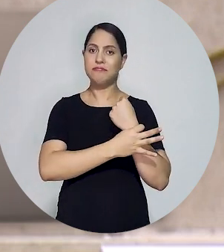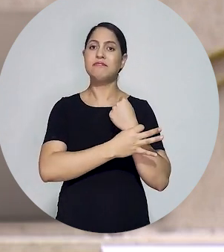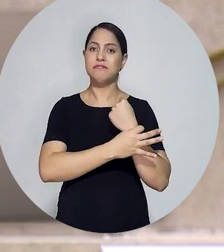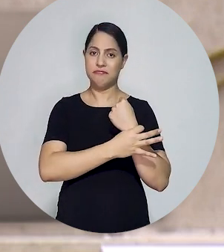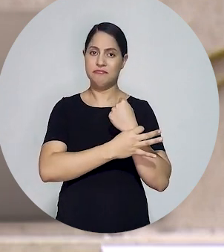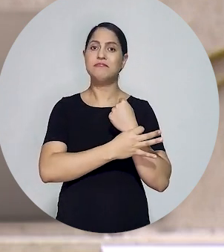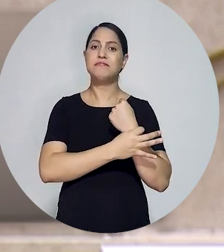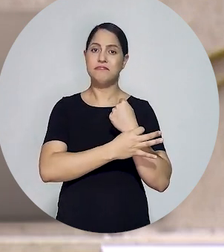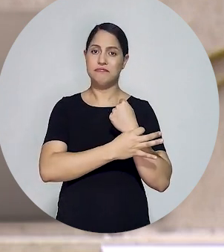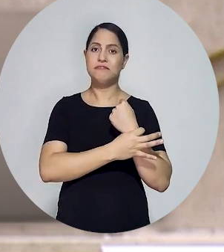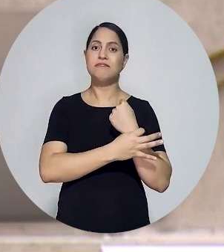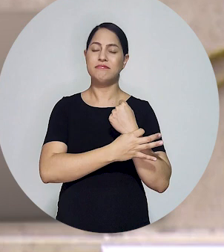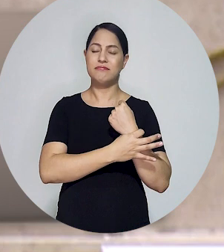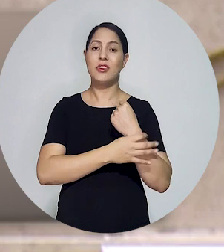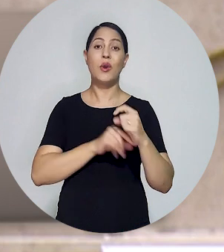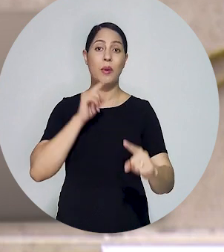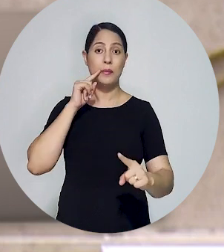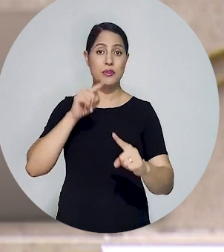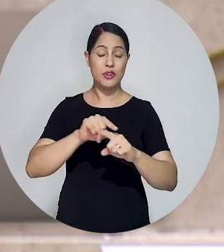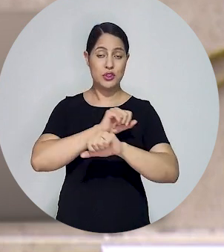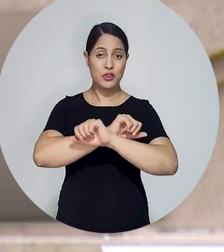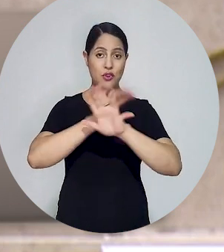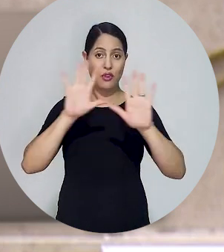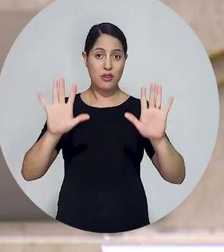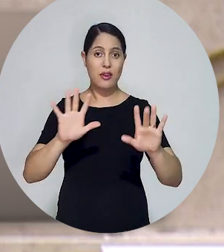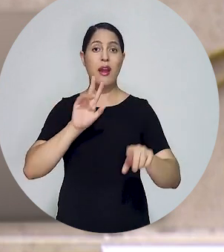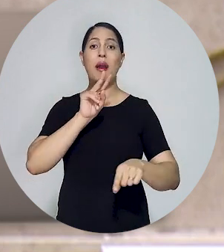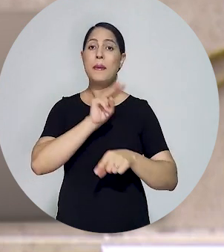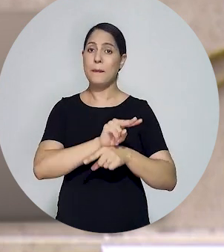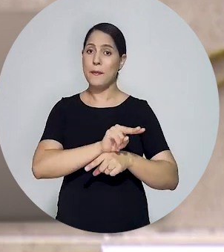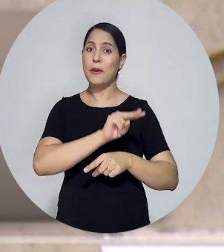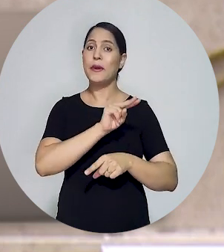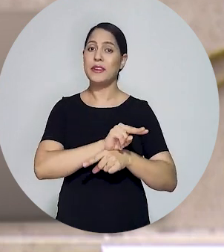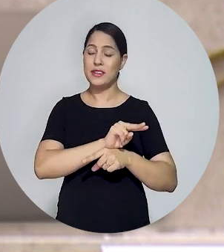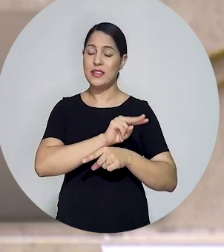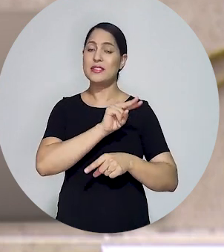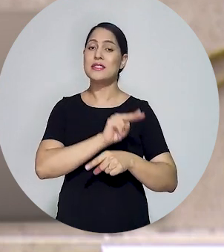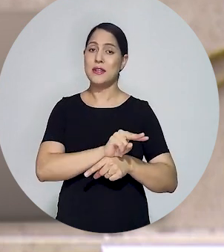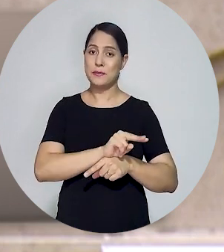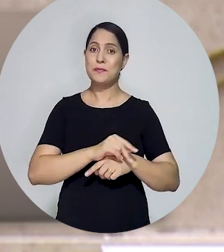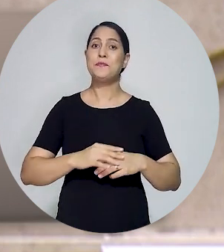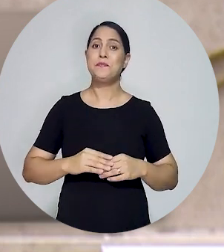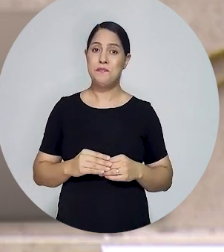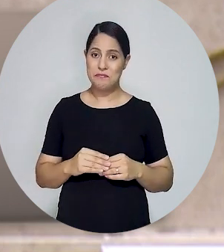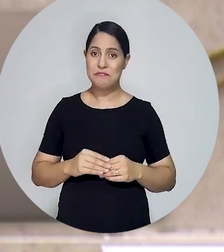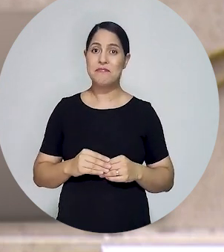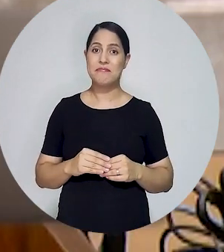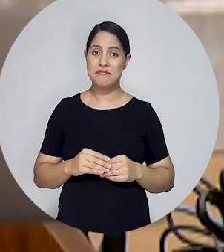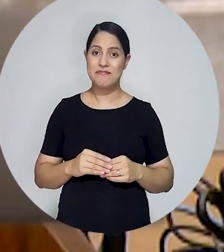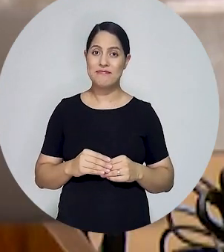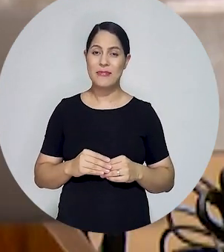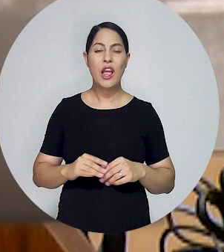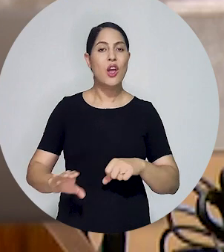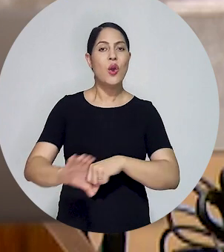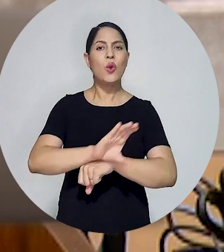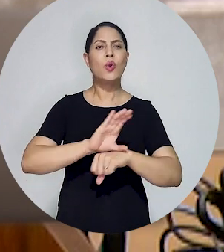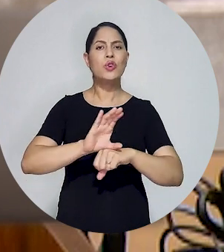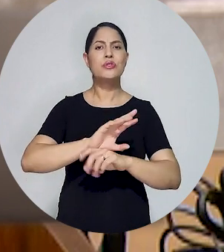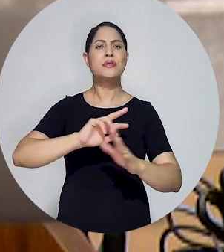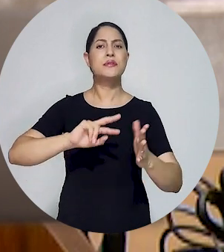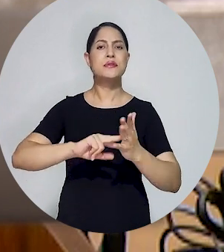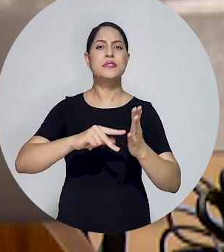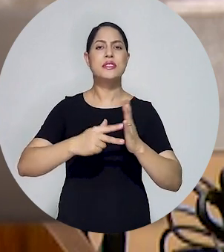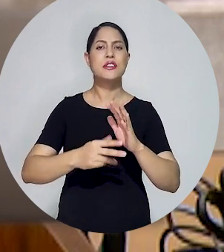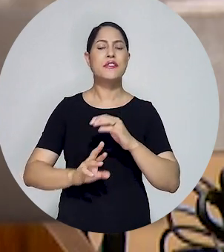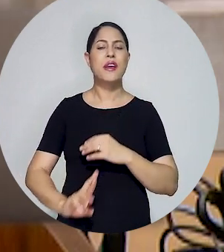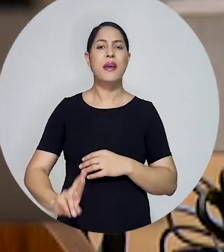constitucional, incumbida que é de guardá-la por expresso mandamento nela contido. A Constituição representa o